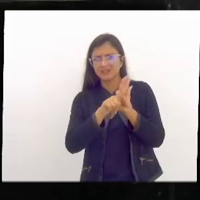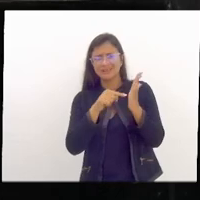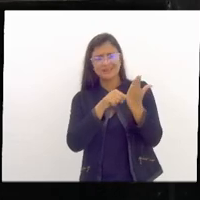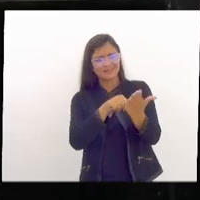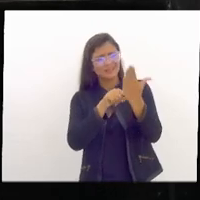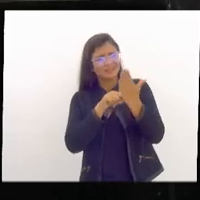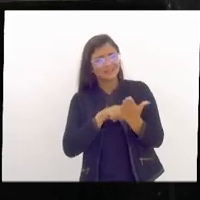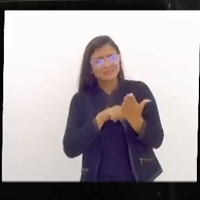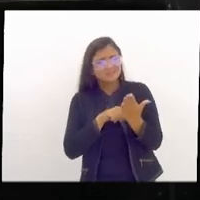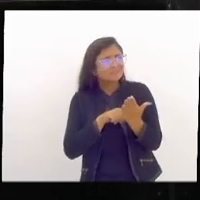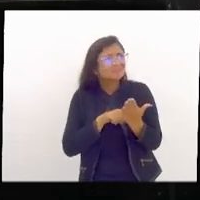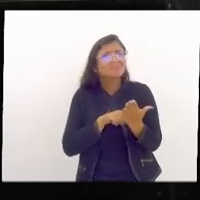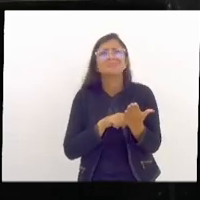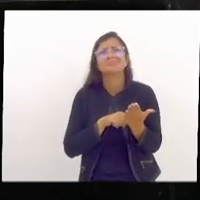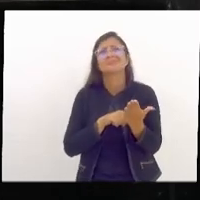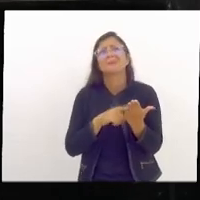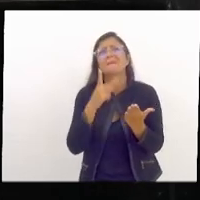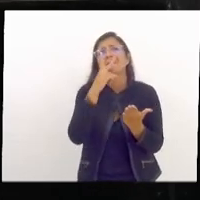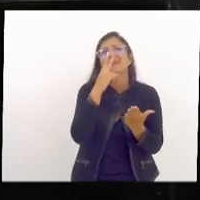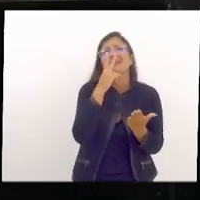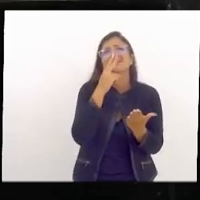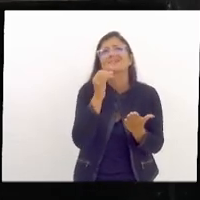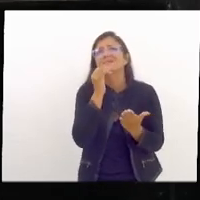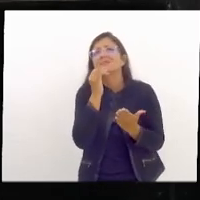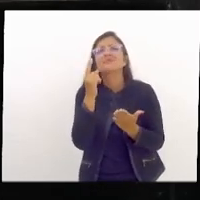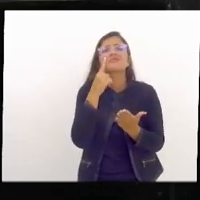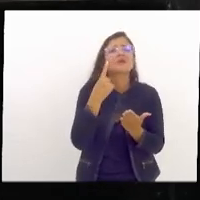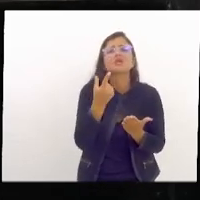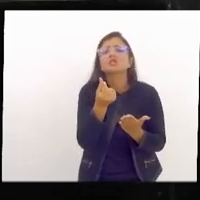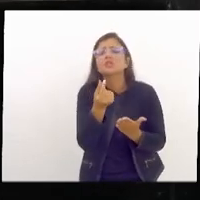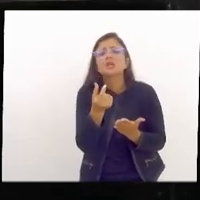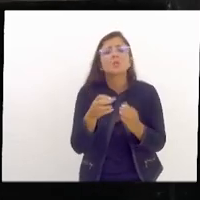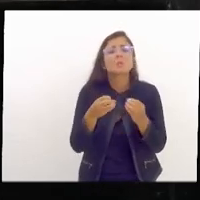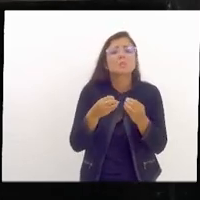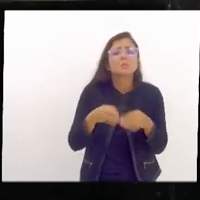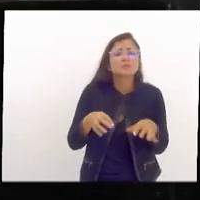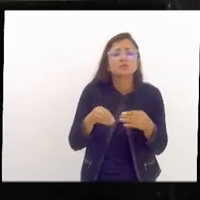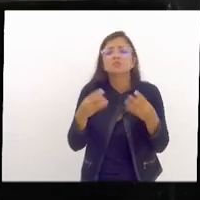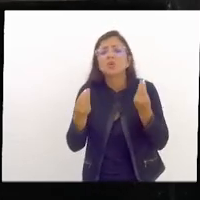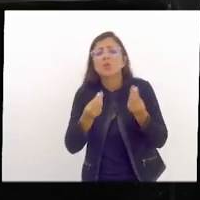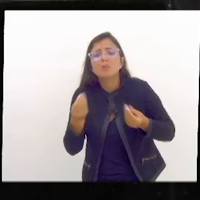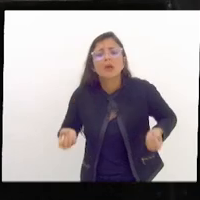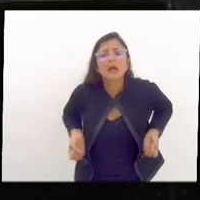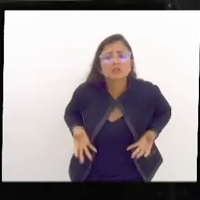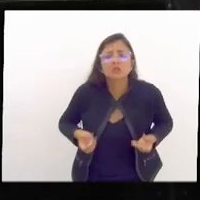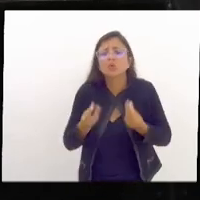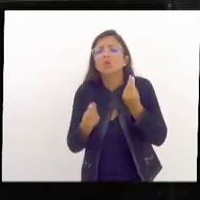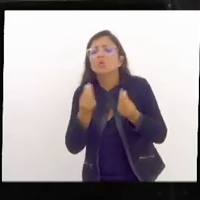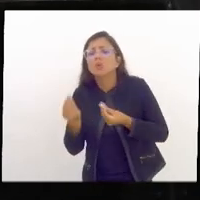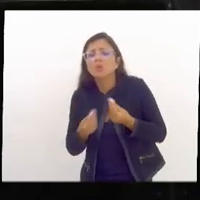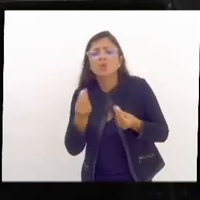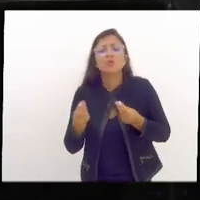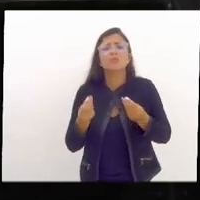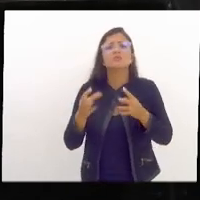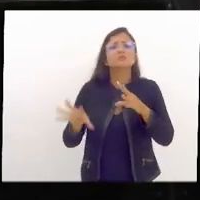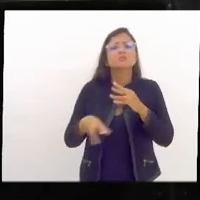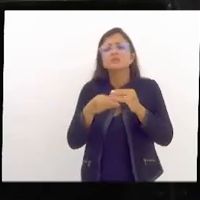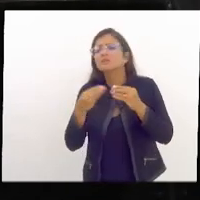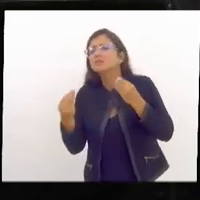a previsão mínima do impacto financeiro, com previsão de crédito